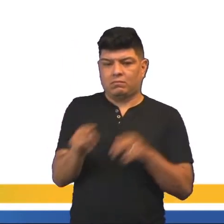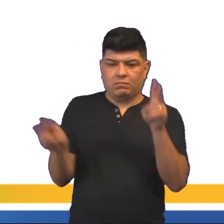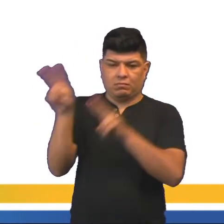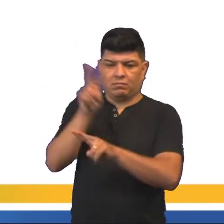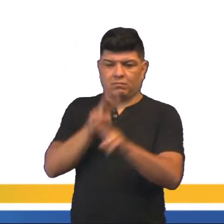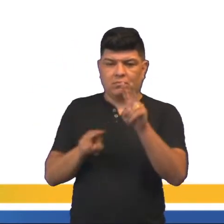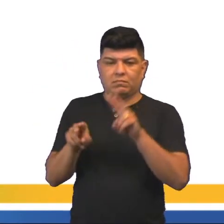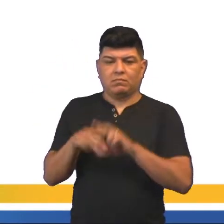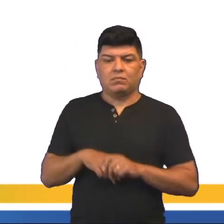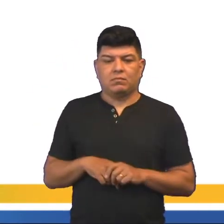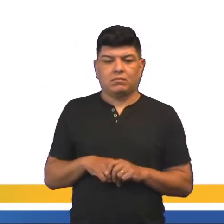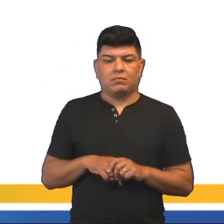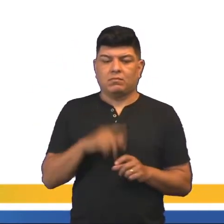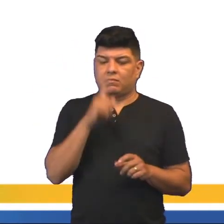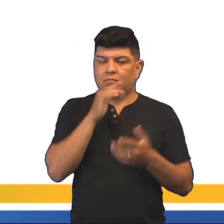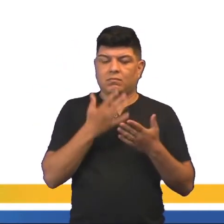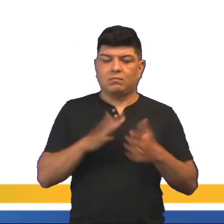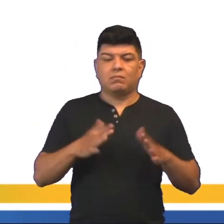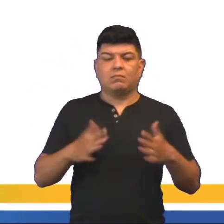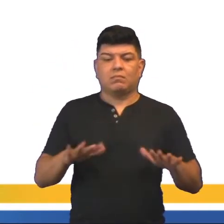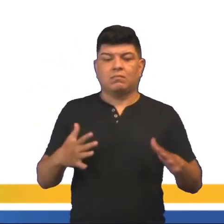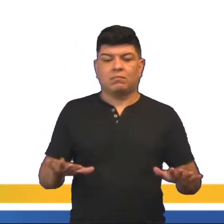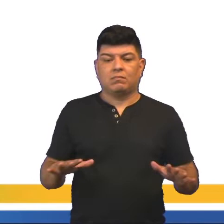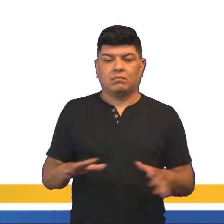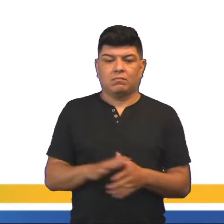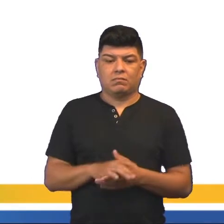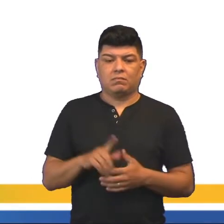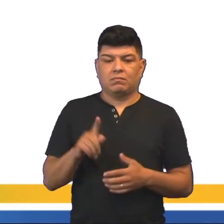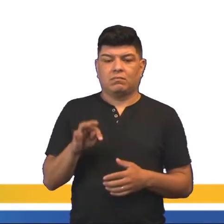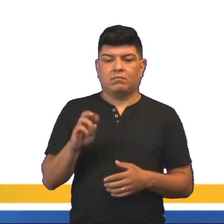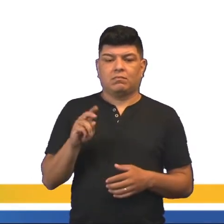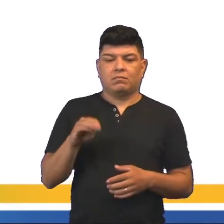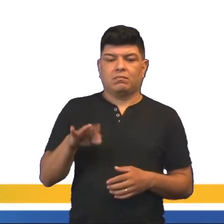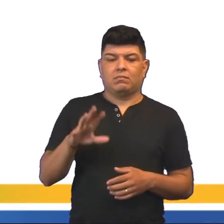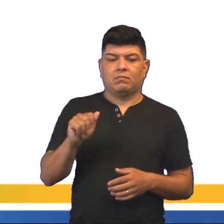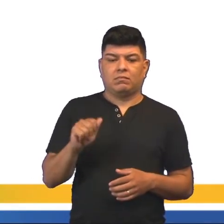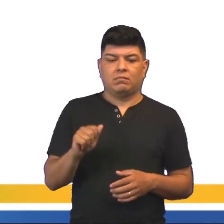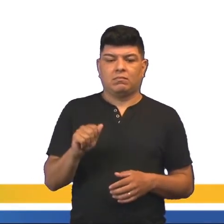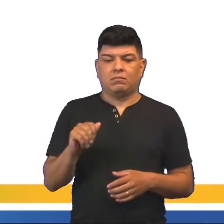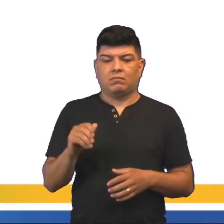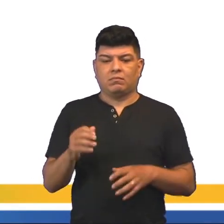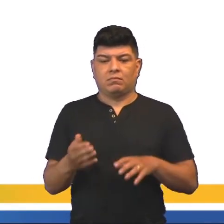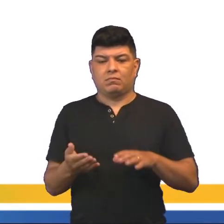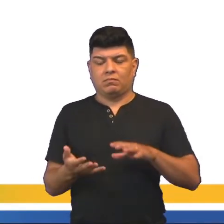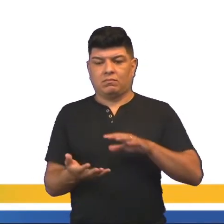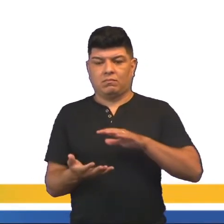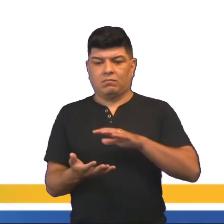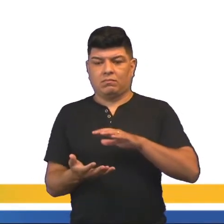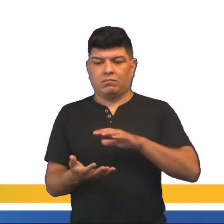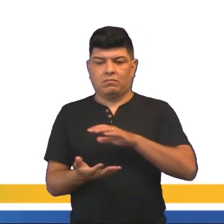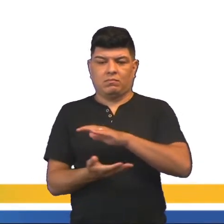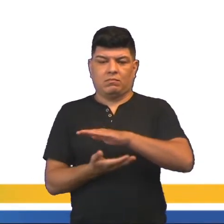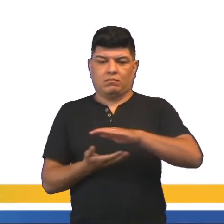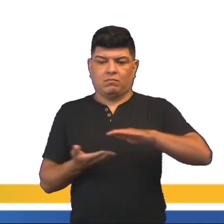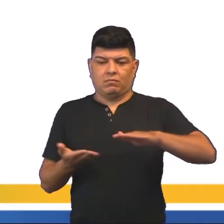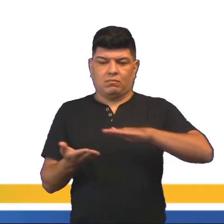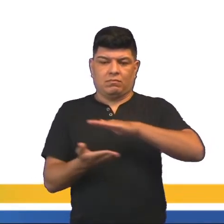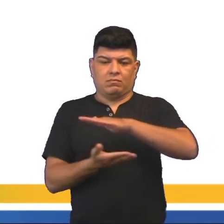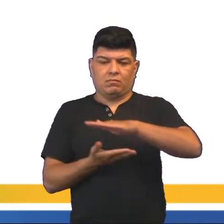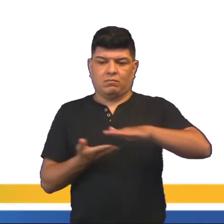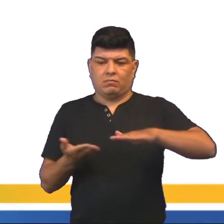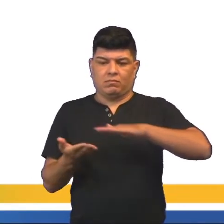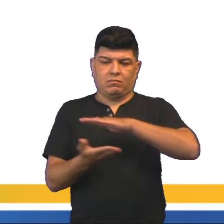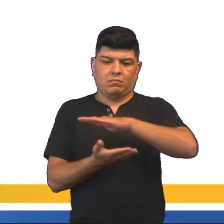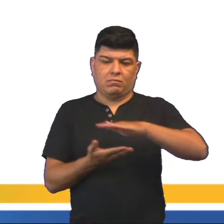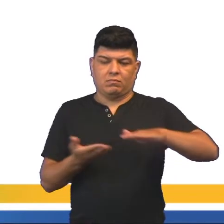produzida pelo vento, das marés, da água do mar, geotérmica, que vai ser o calor que vem do interior da Terra, ainda tem